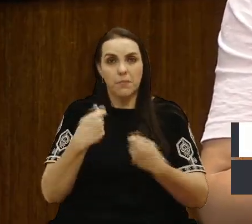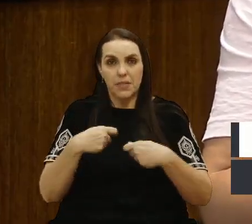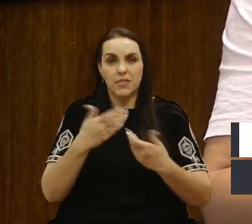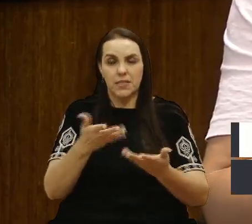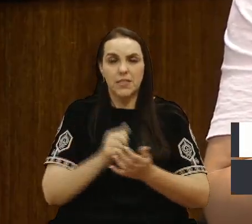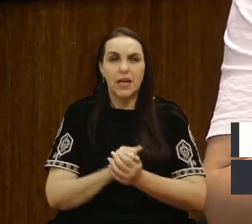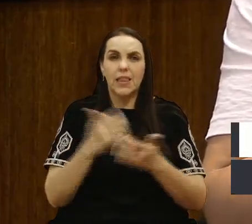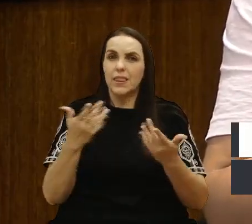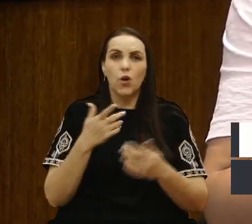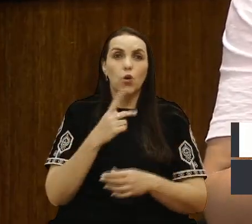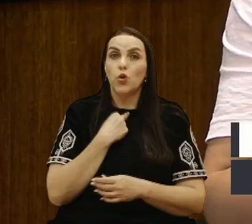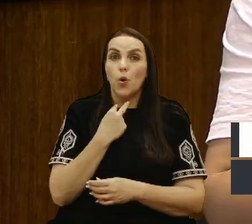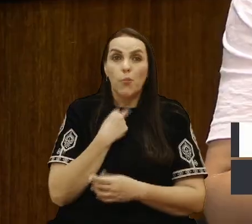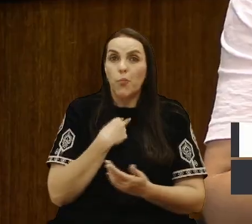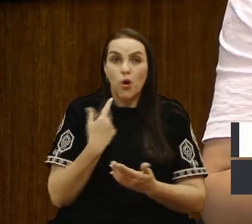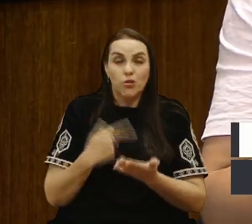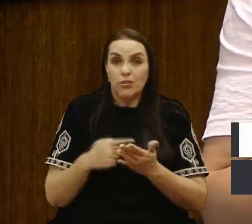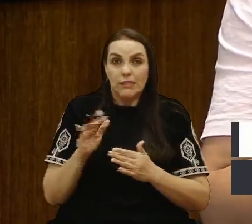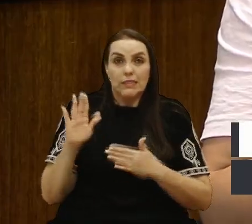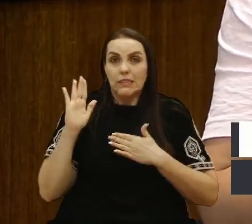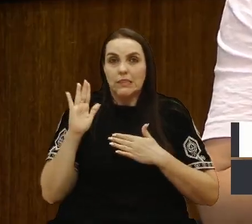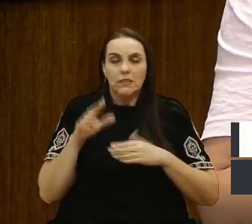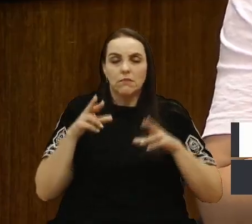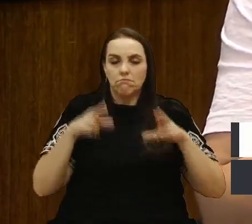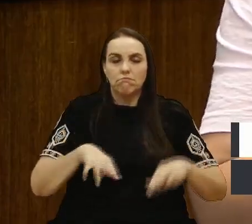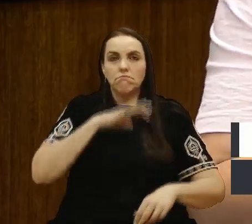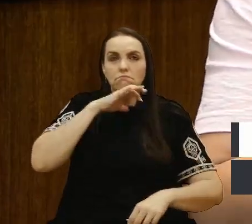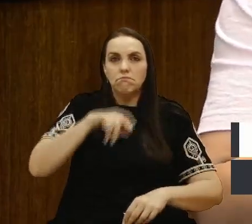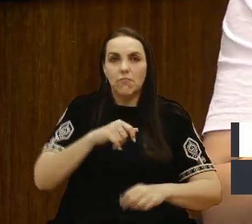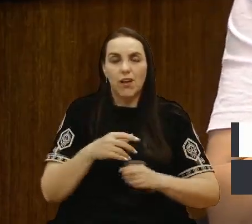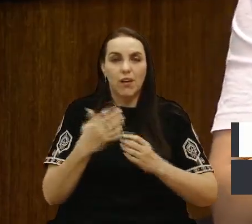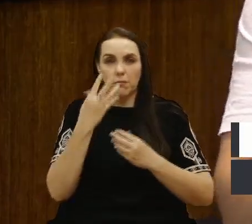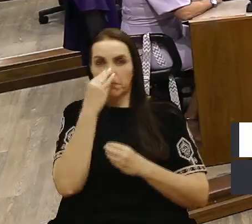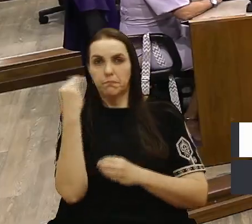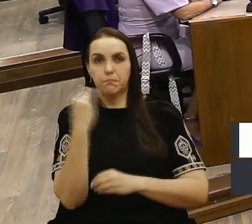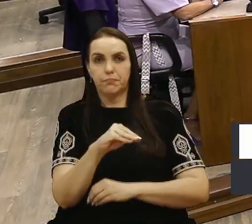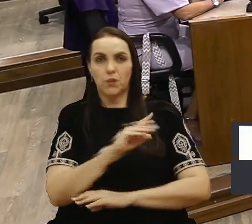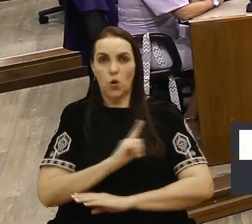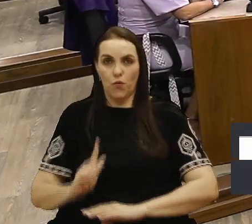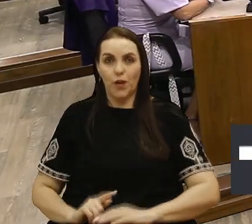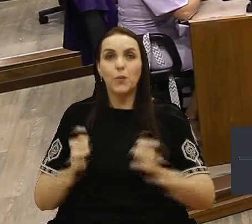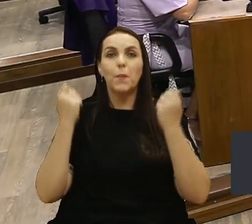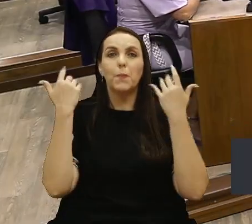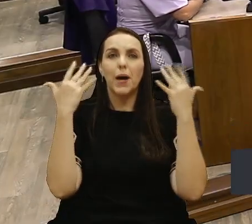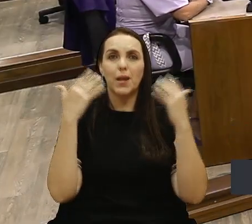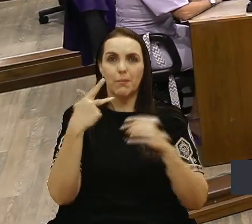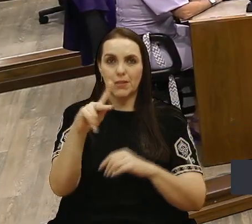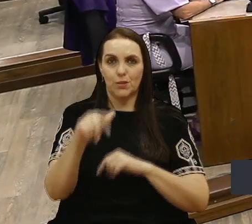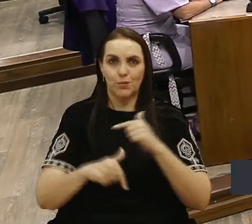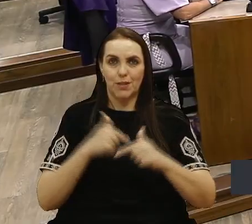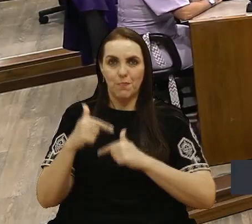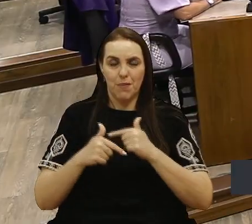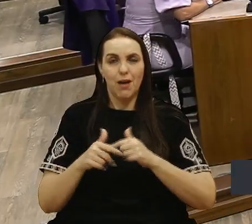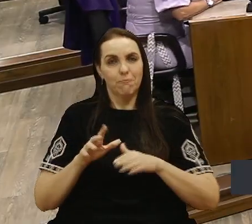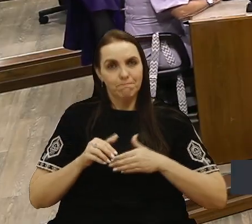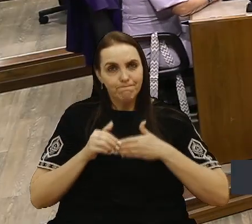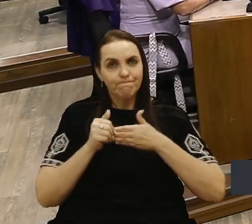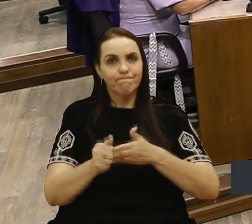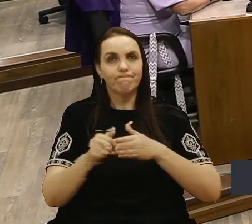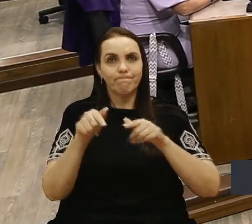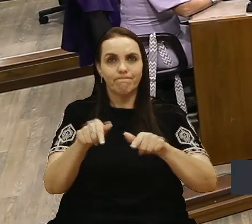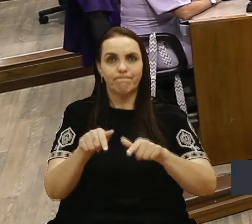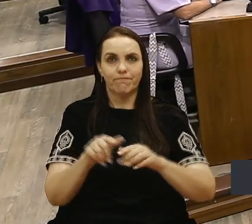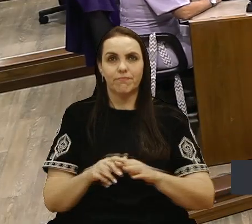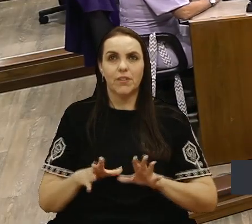não dá para a gente comprometer os territórios mais com a negligência do Estado. Obrigado pela parte. Parabéns pelo seu trabalho por puxar a frente parlamentar em